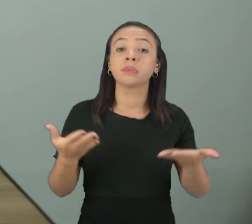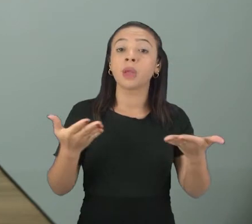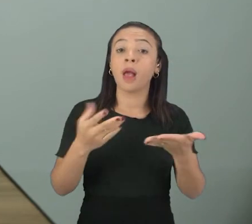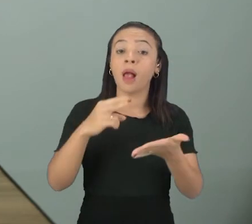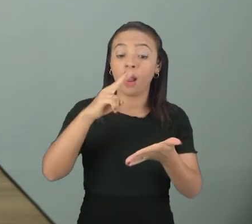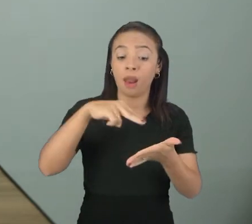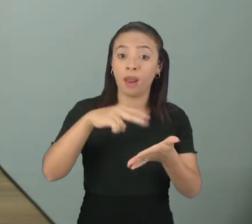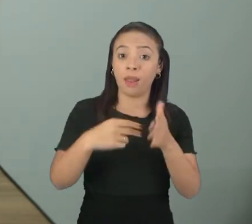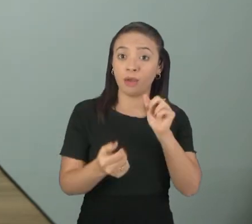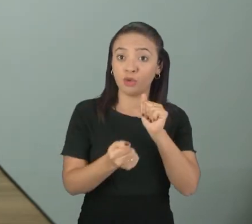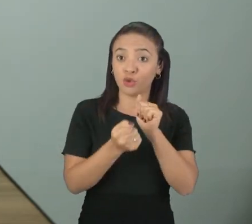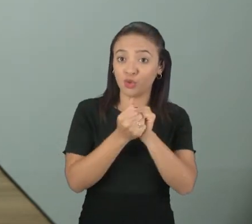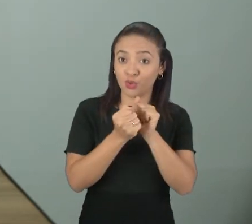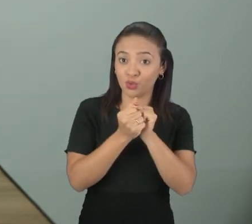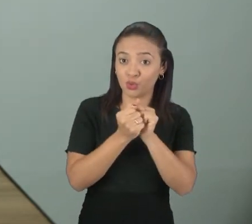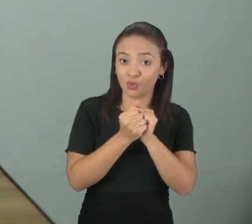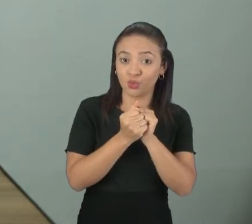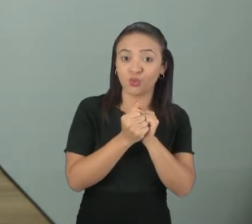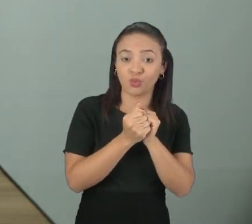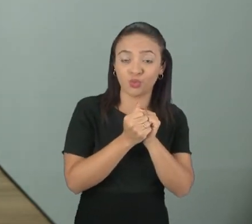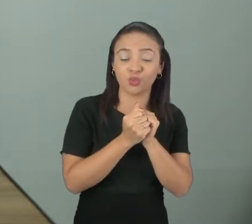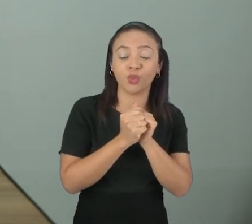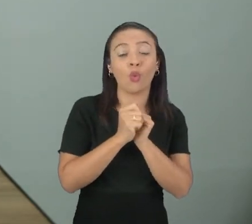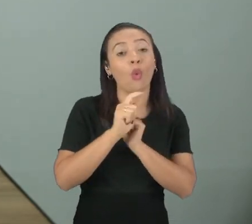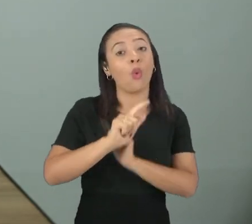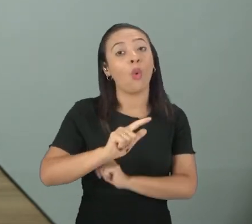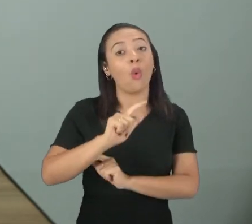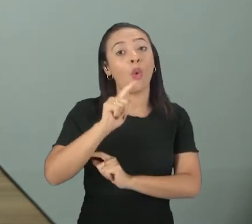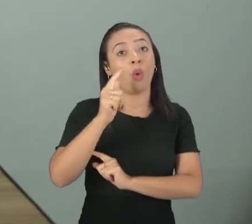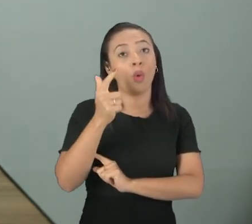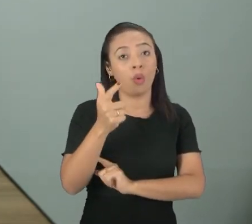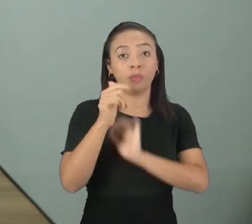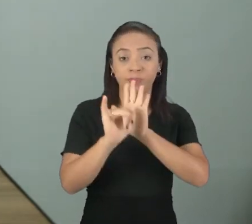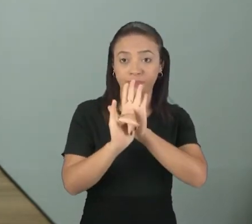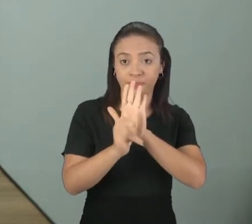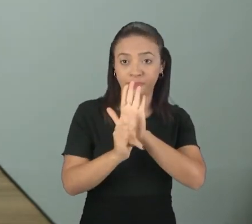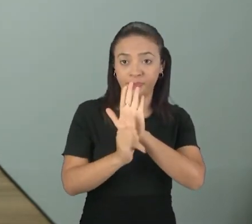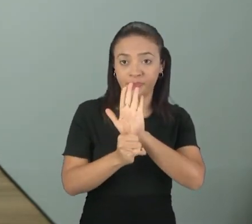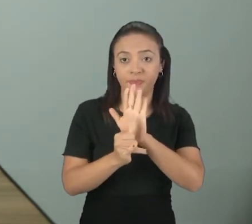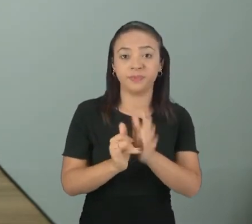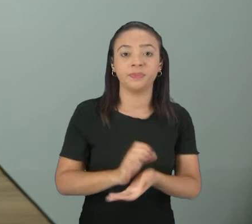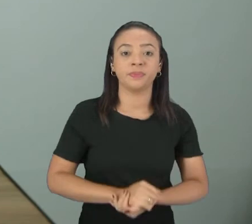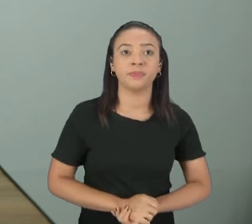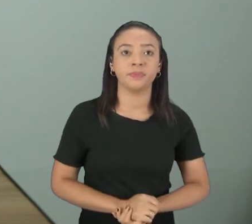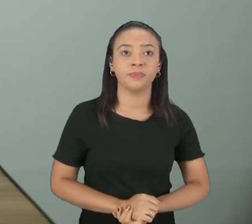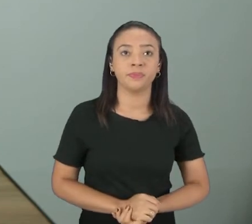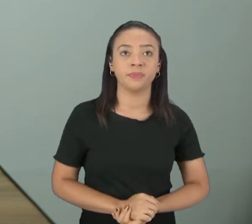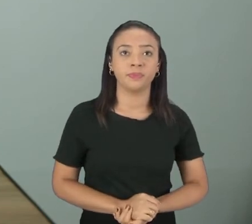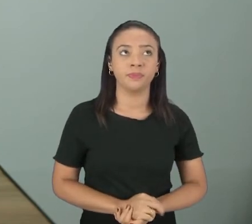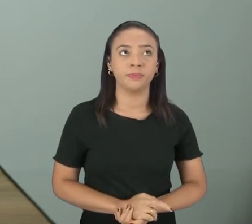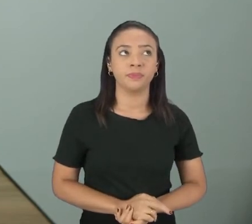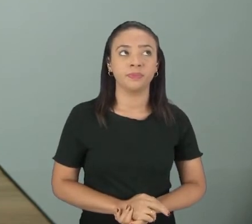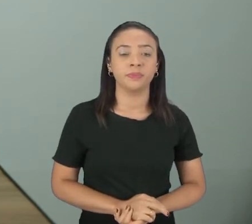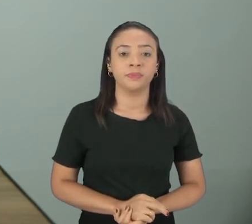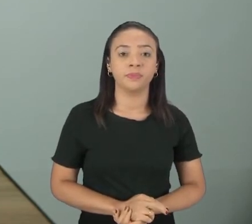ler comigo, né? Uma outra fábula.